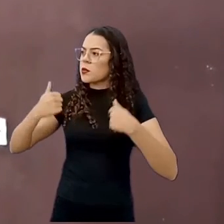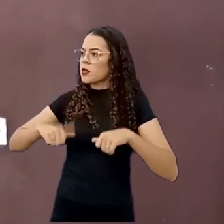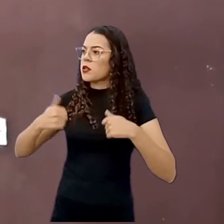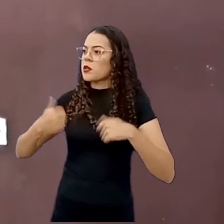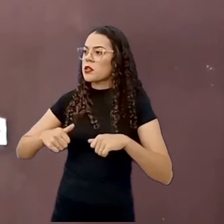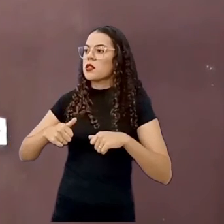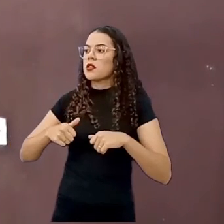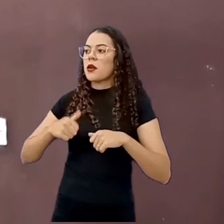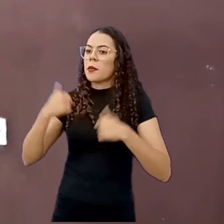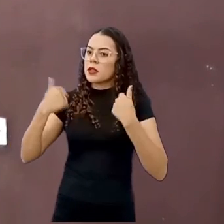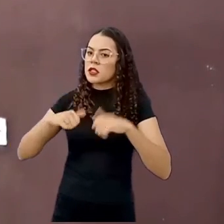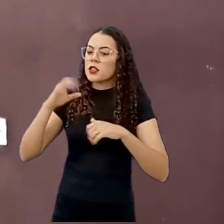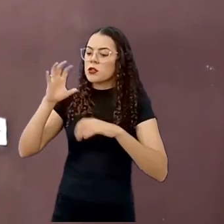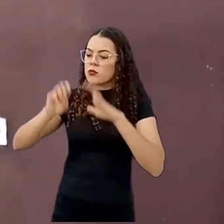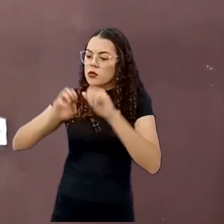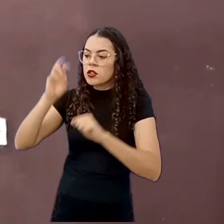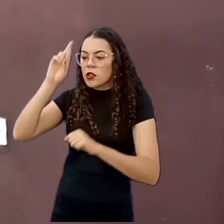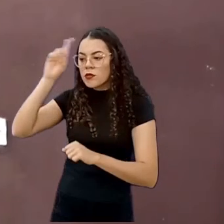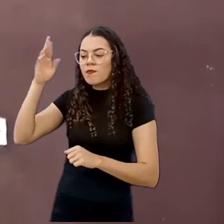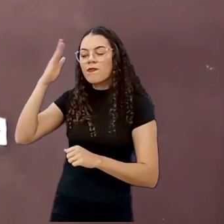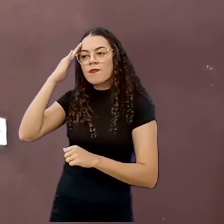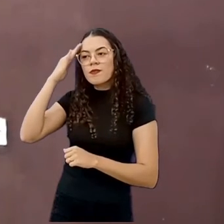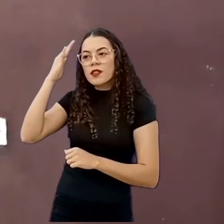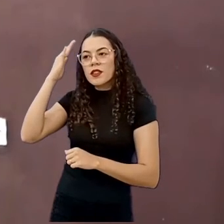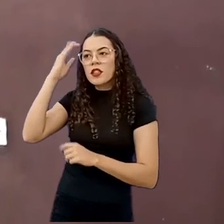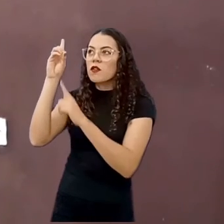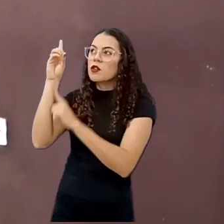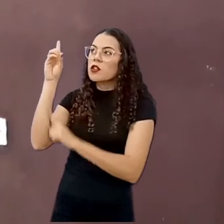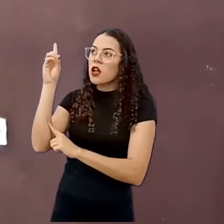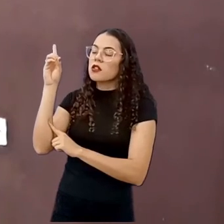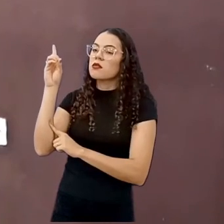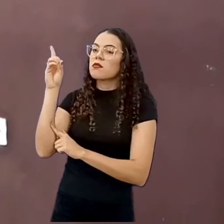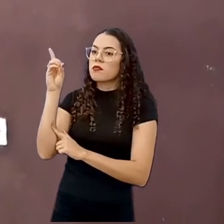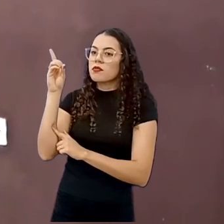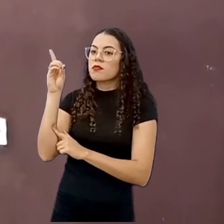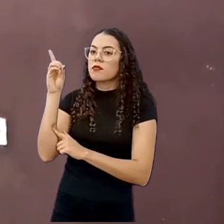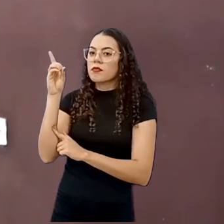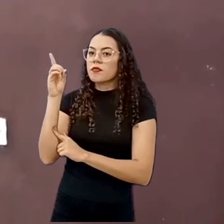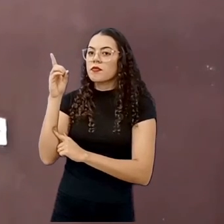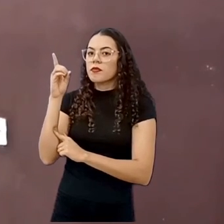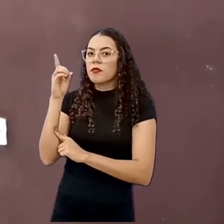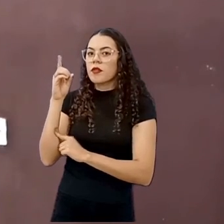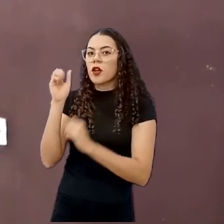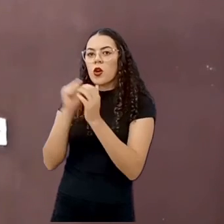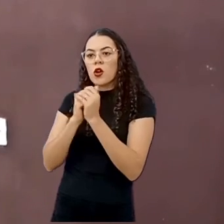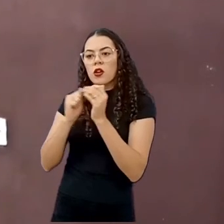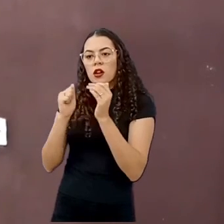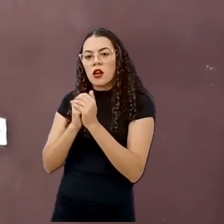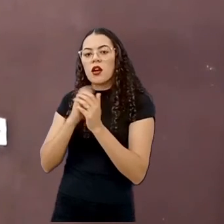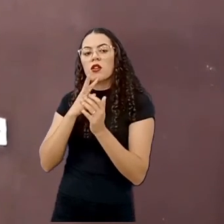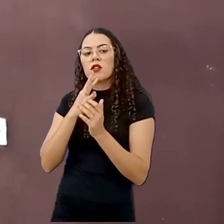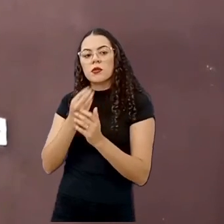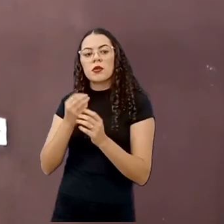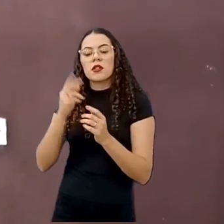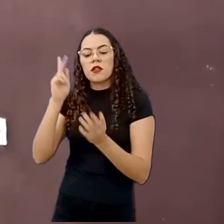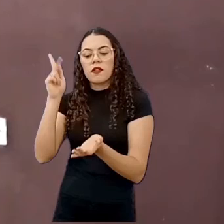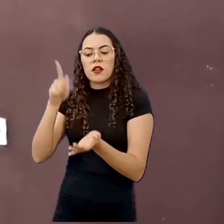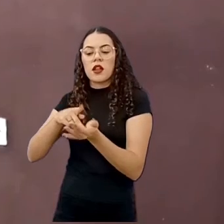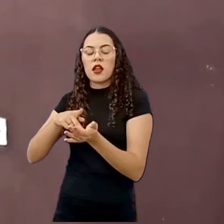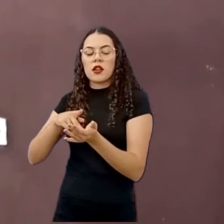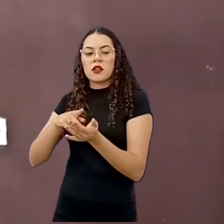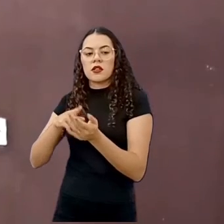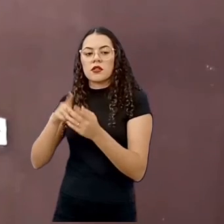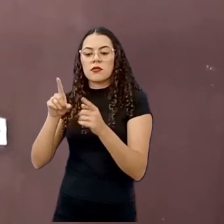que precisa buscar o Senhor, a entender a vontade dEle, se colocar diante dEle em oração, em conhecimento da verdade dEle, conhecimento